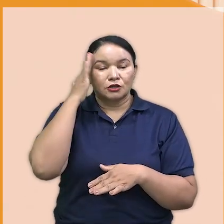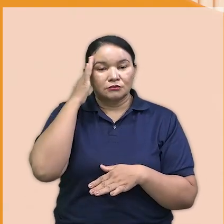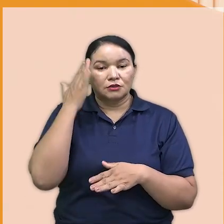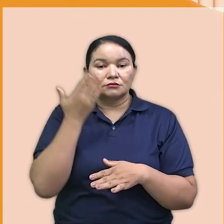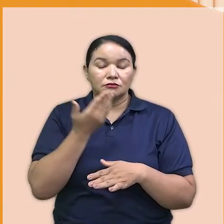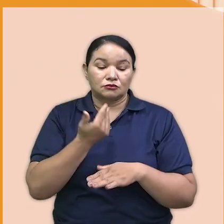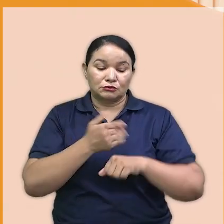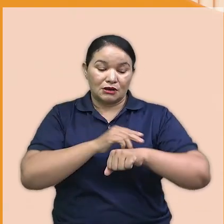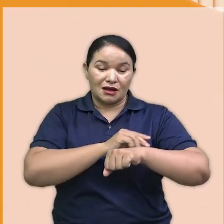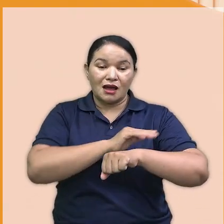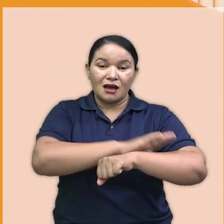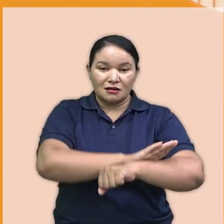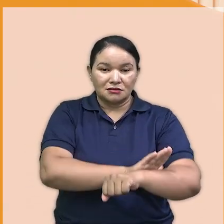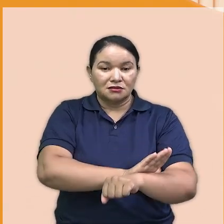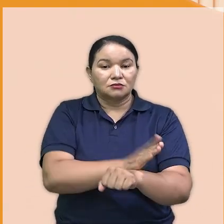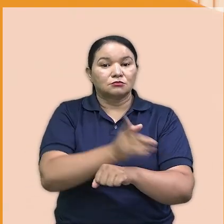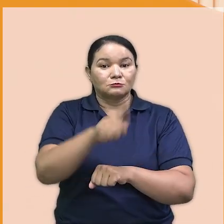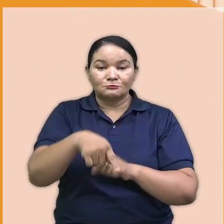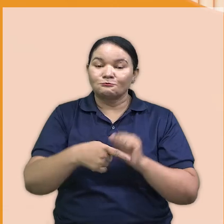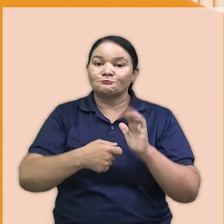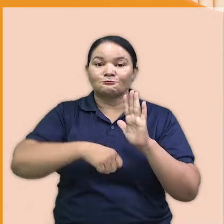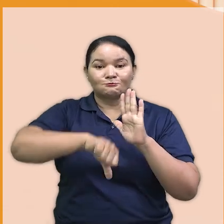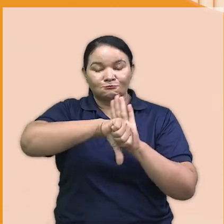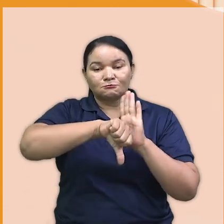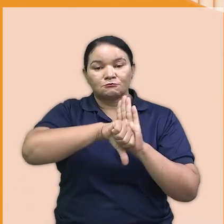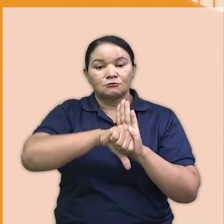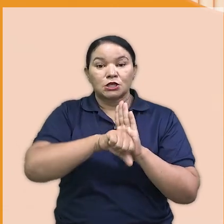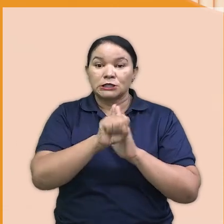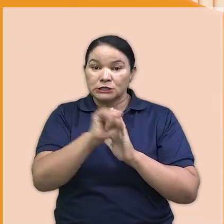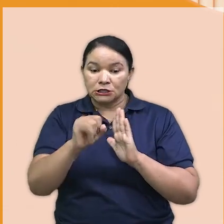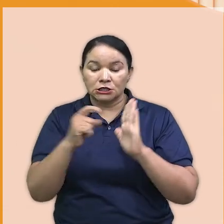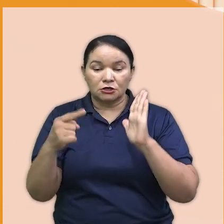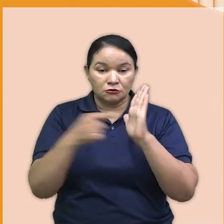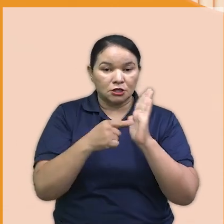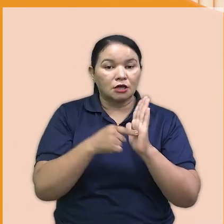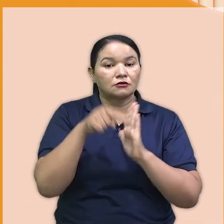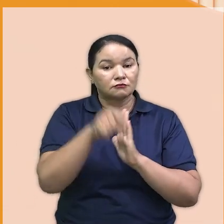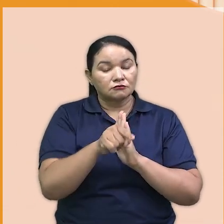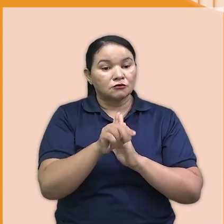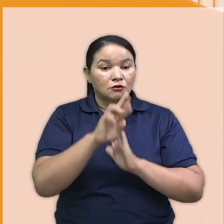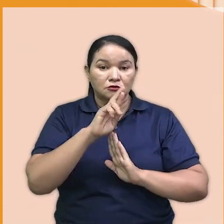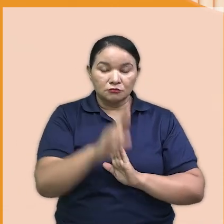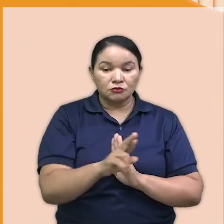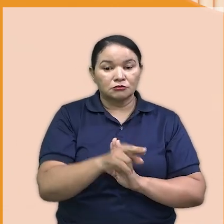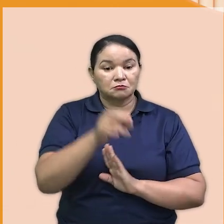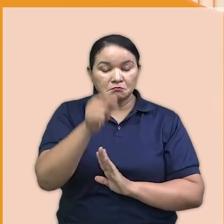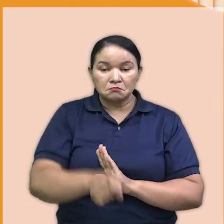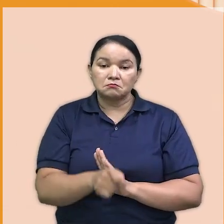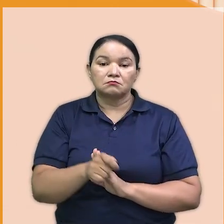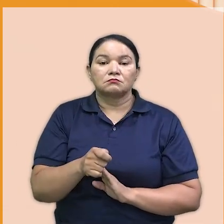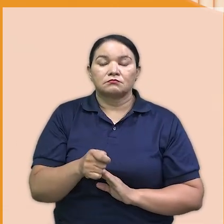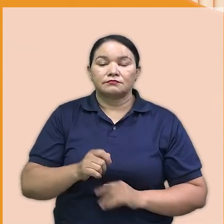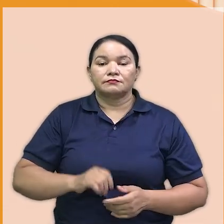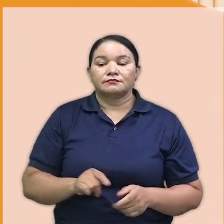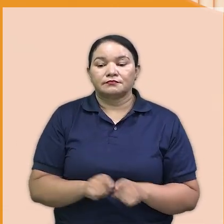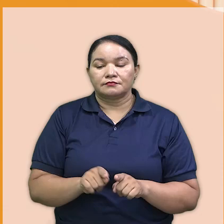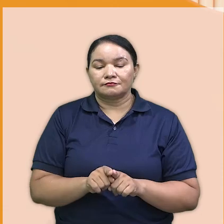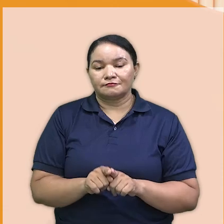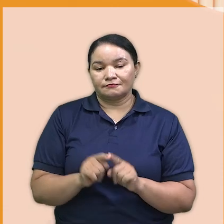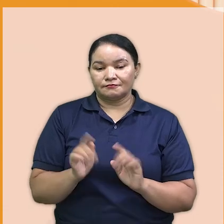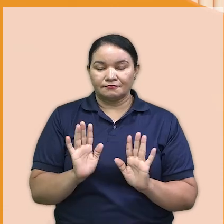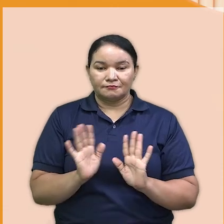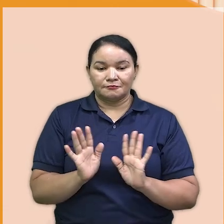racismo é crime. Se você for denunciado, você vai responder por crime de racismo. Tá bom, pessoal?